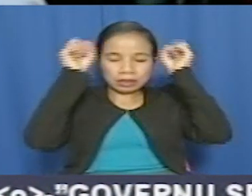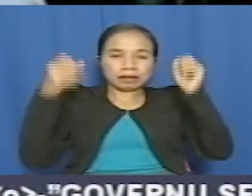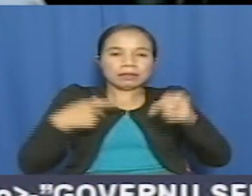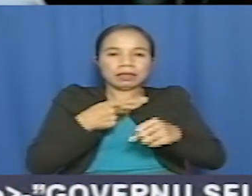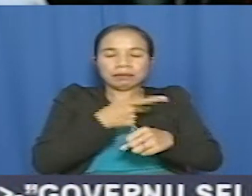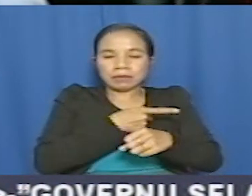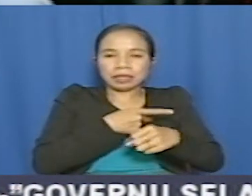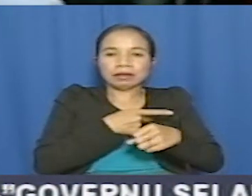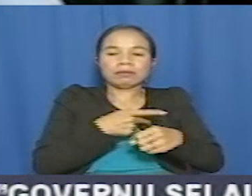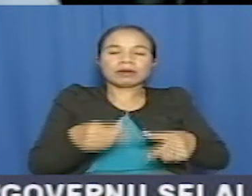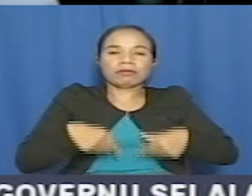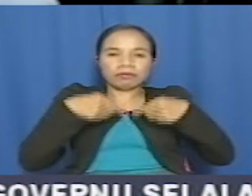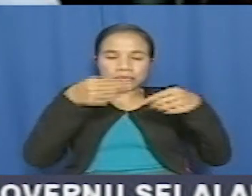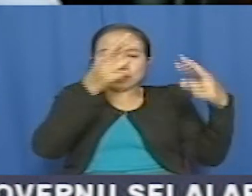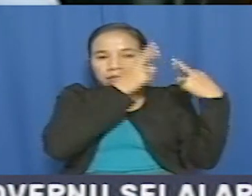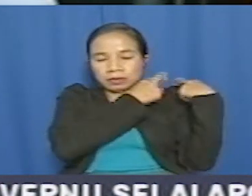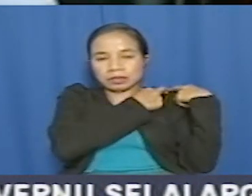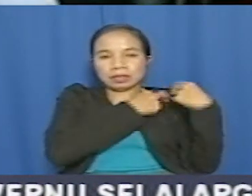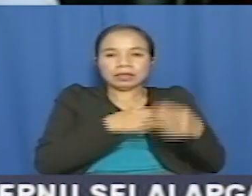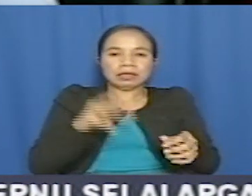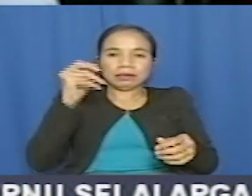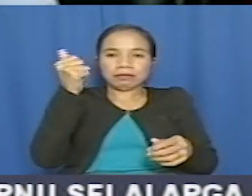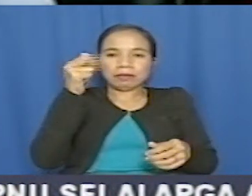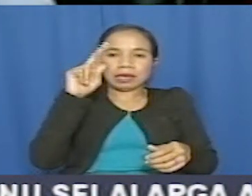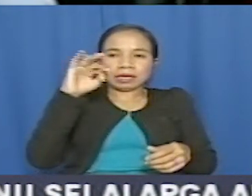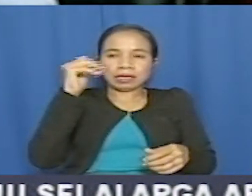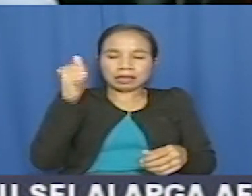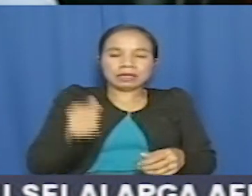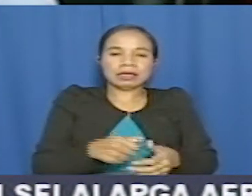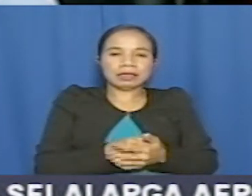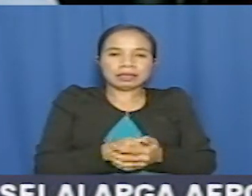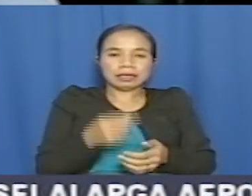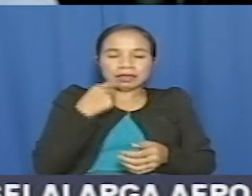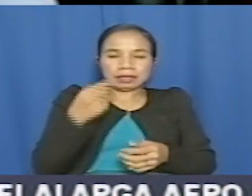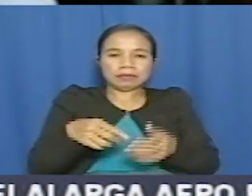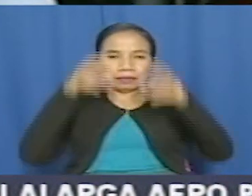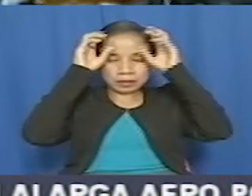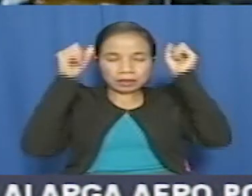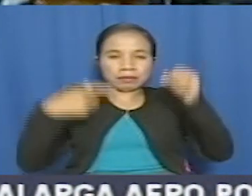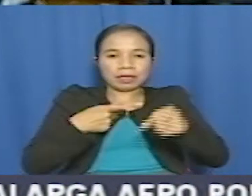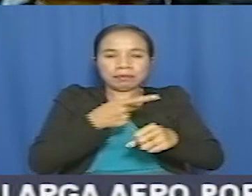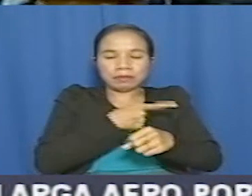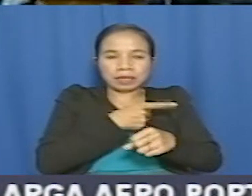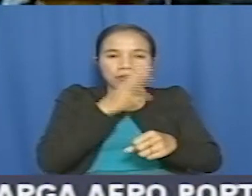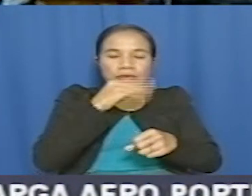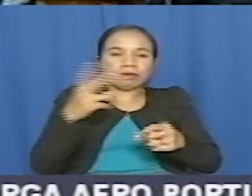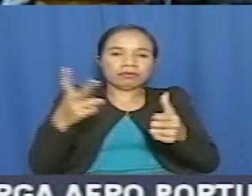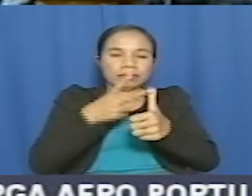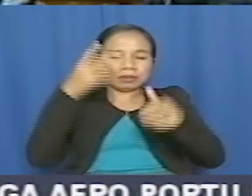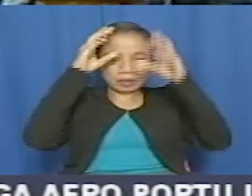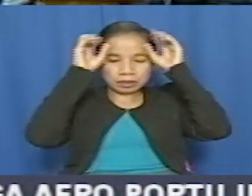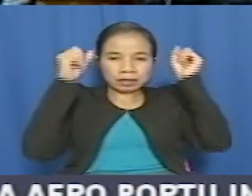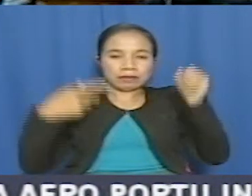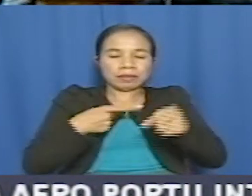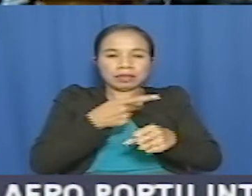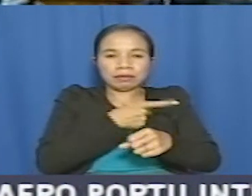Maria Angelina Fundamenta, competência presidente do Parlamento no vice-presidente, baseia para o regimento